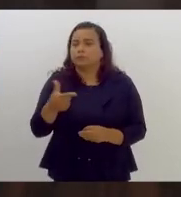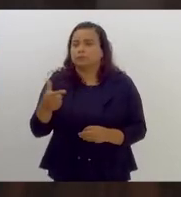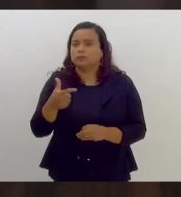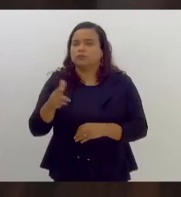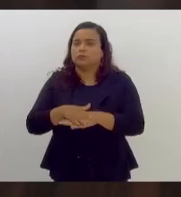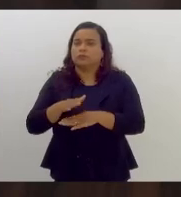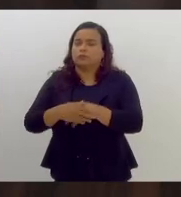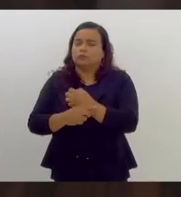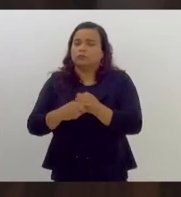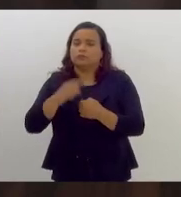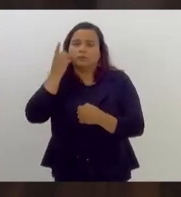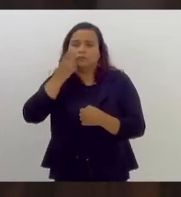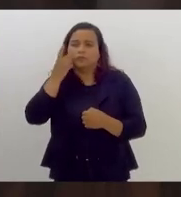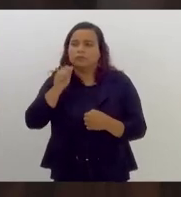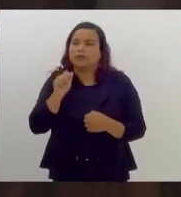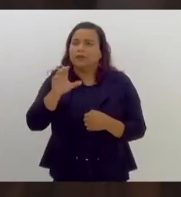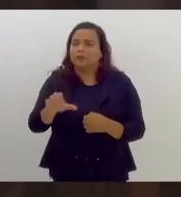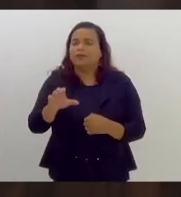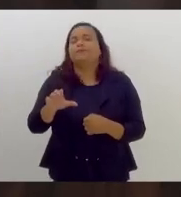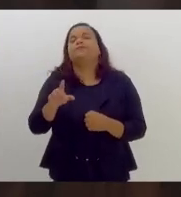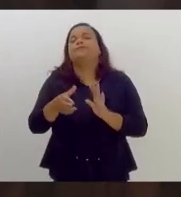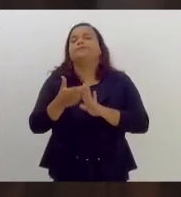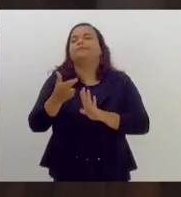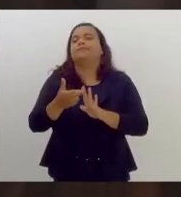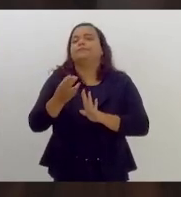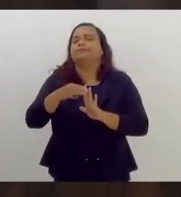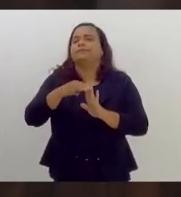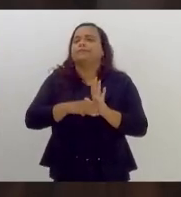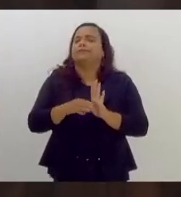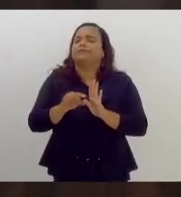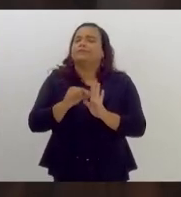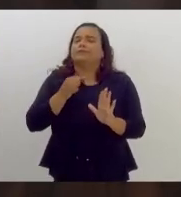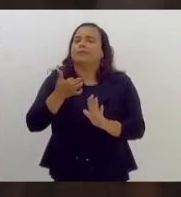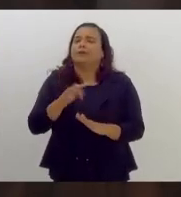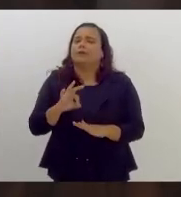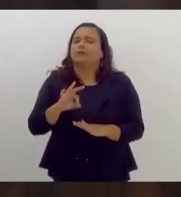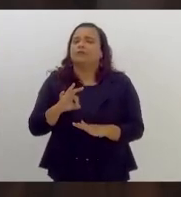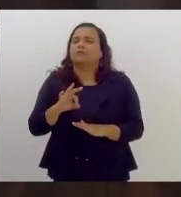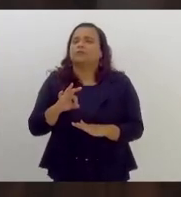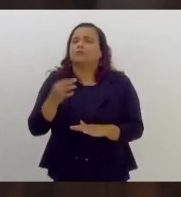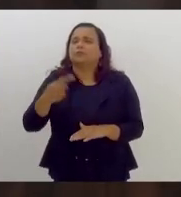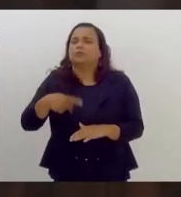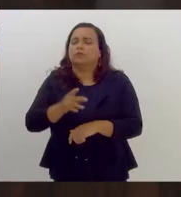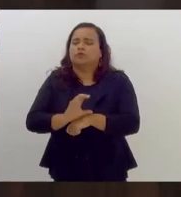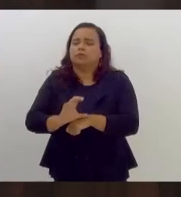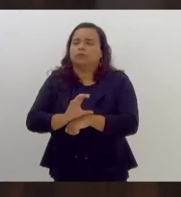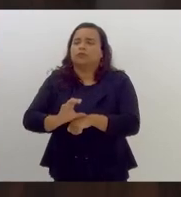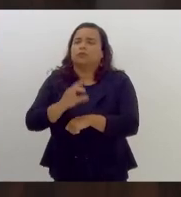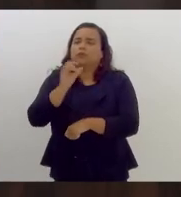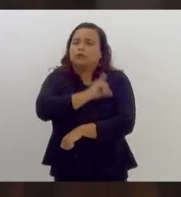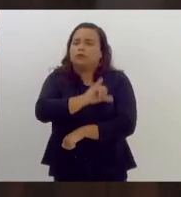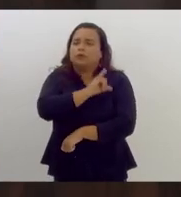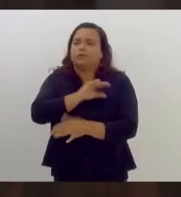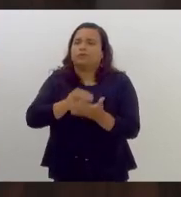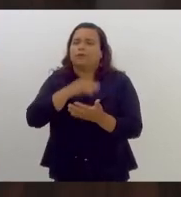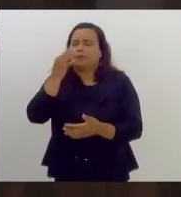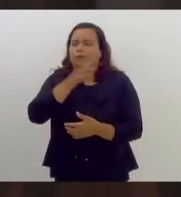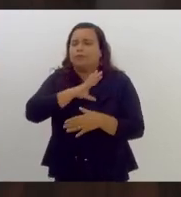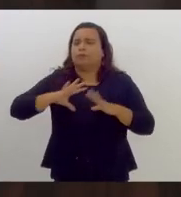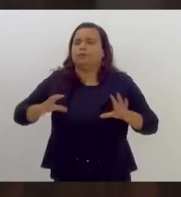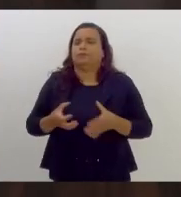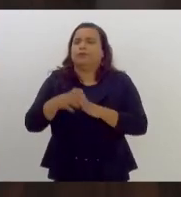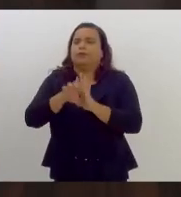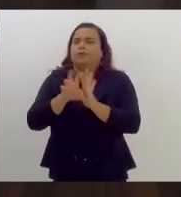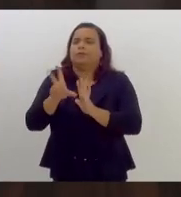André Siciliano, que regulamenta o inciso 10º do artigo 307 da Constituição do Estado do Rio de Janeiro. Pendendo de parecer da Comissão de